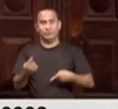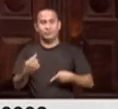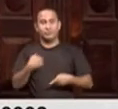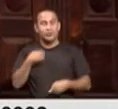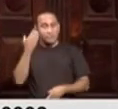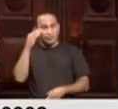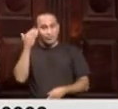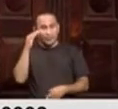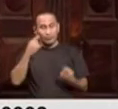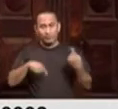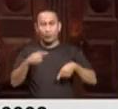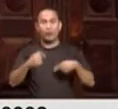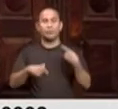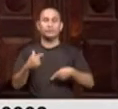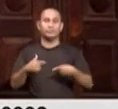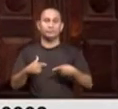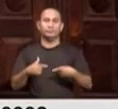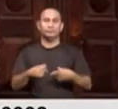entendimento político.